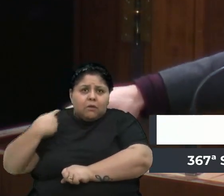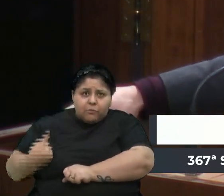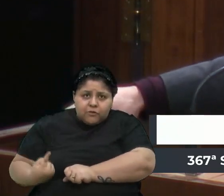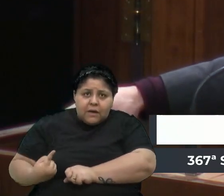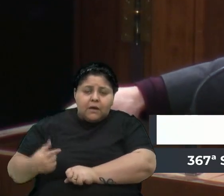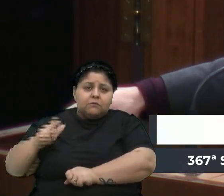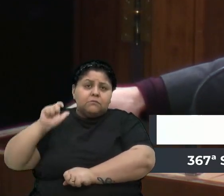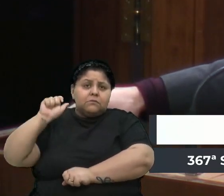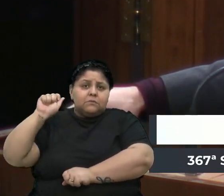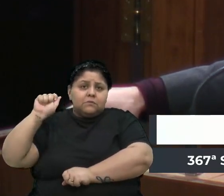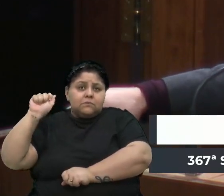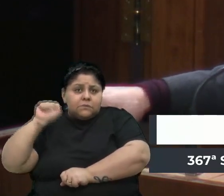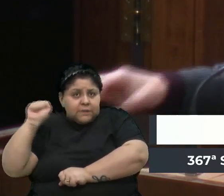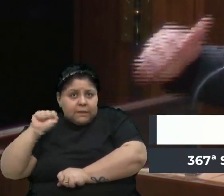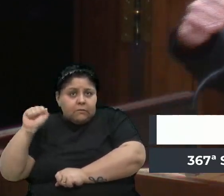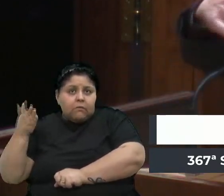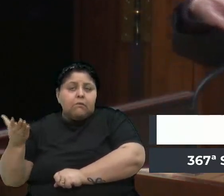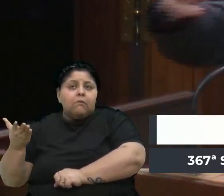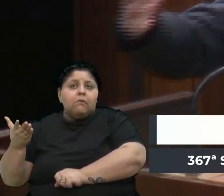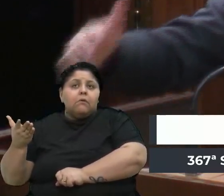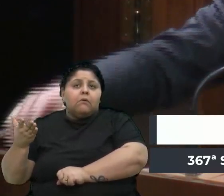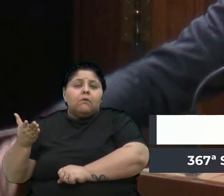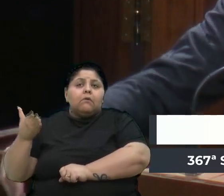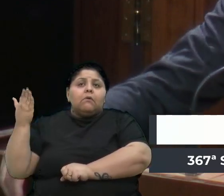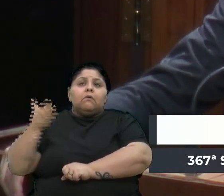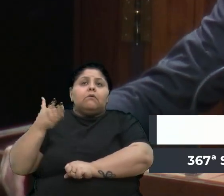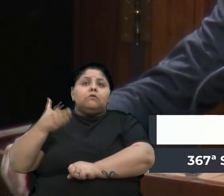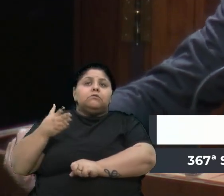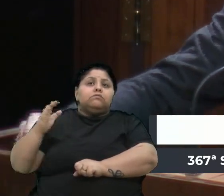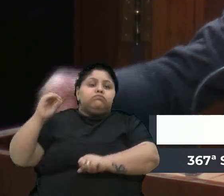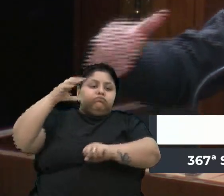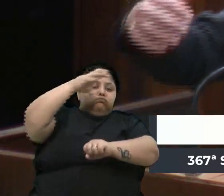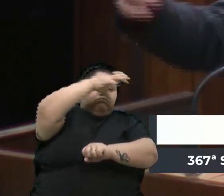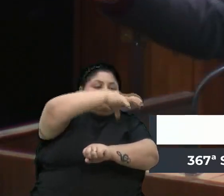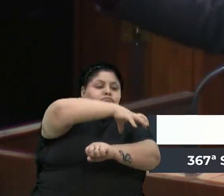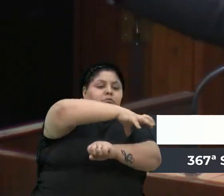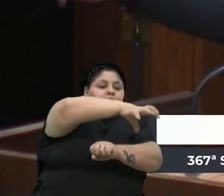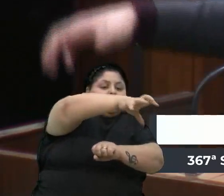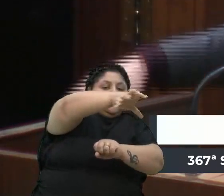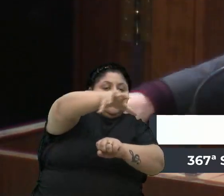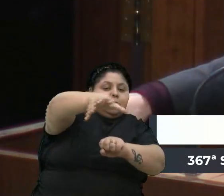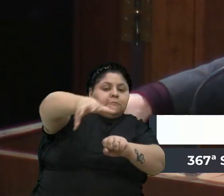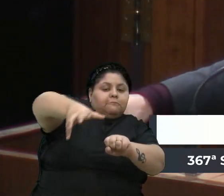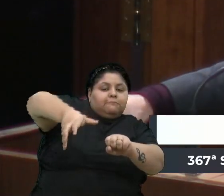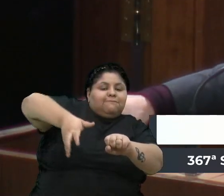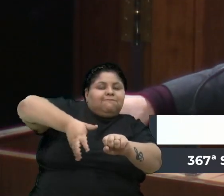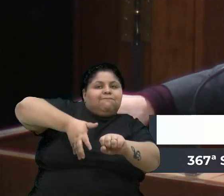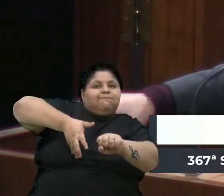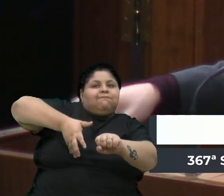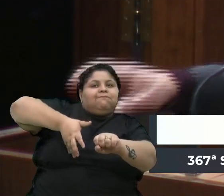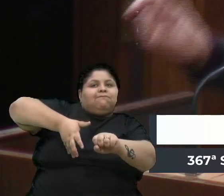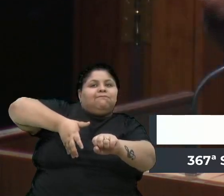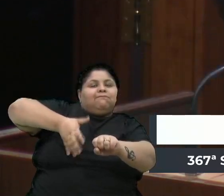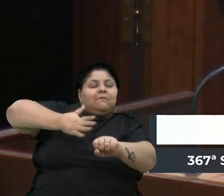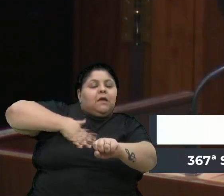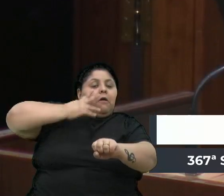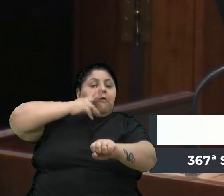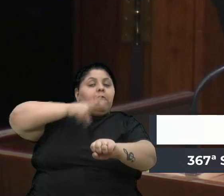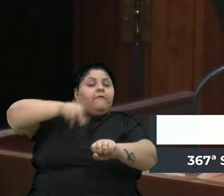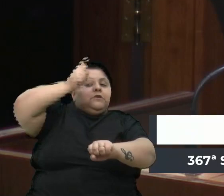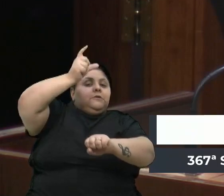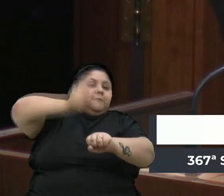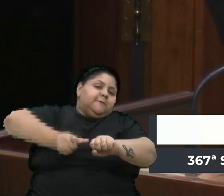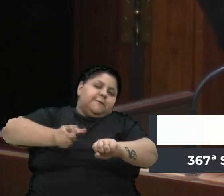senadores. Aí, quando estão ao nosso entorno, eu vejo que às vezes são cercados de pessoas, muitas vezes,